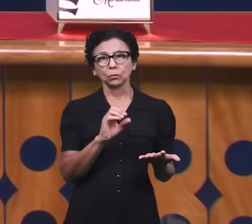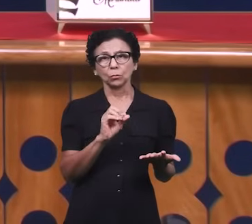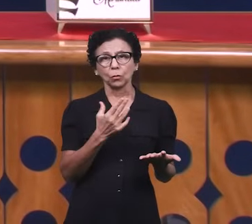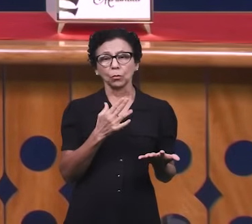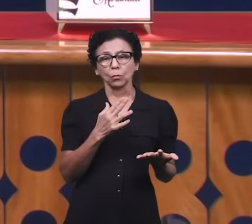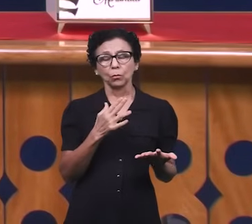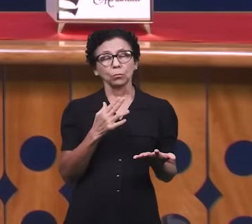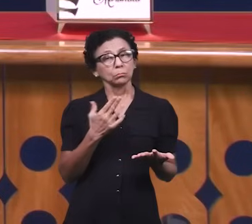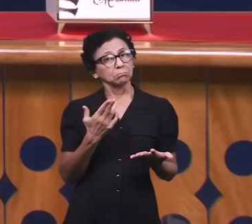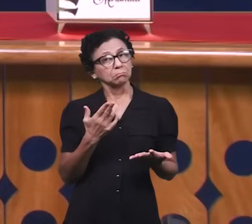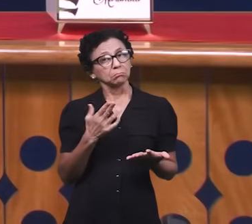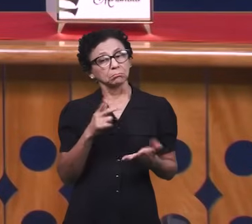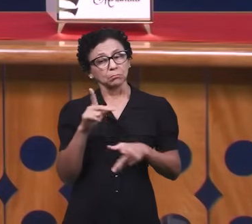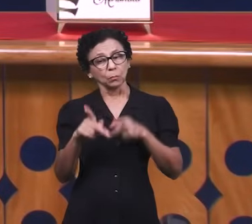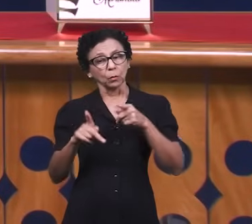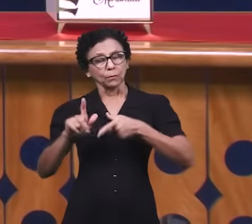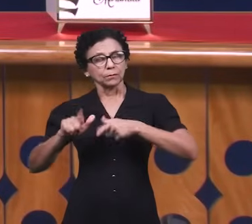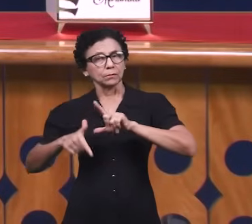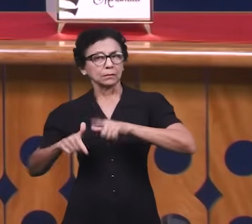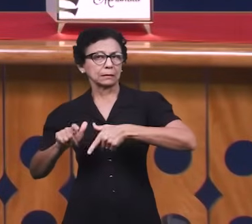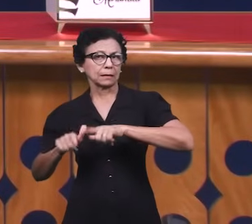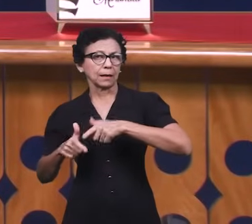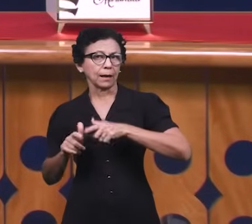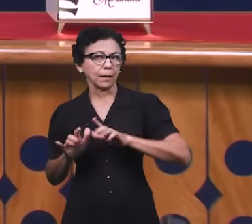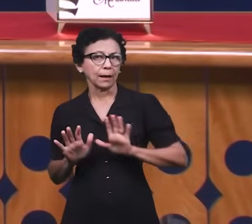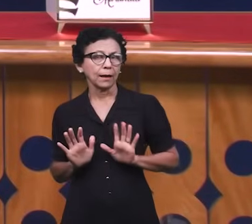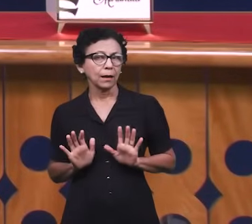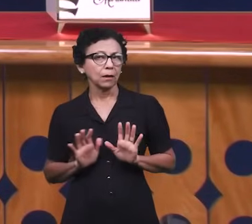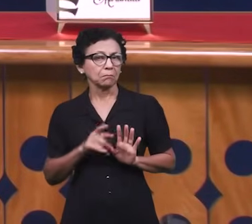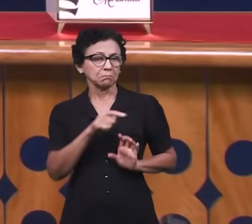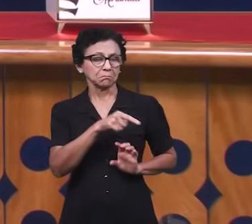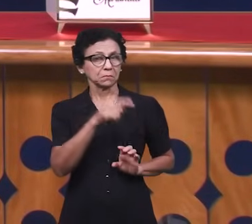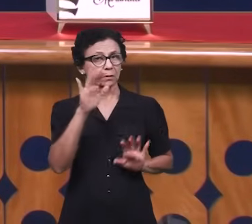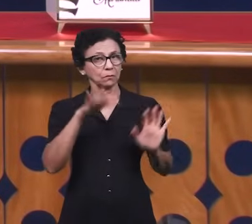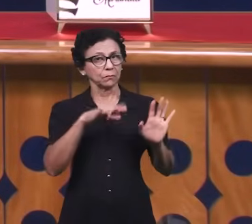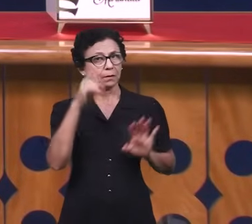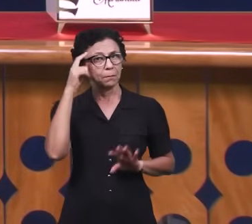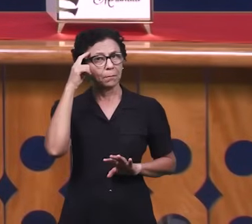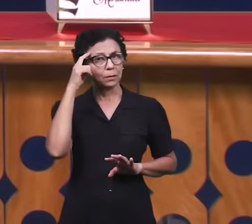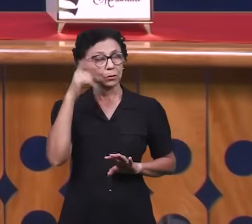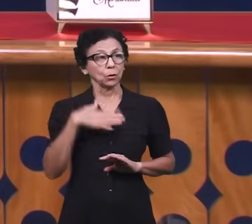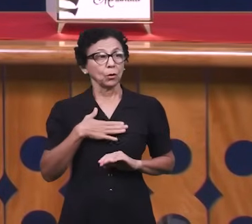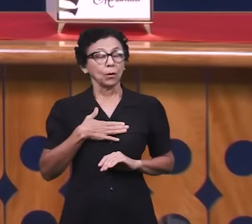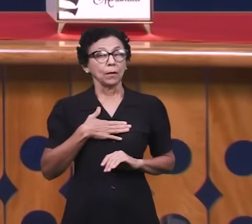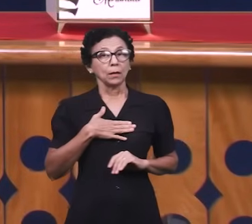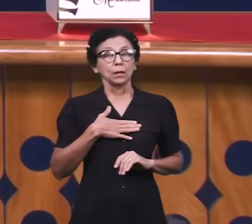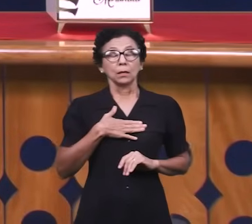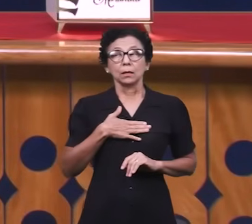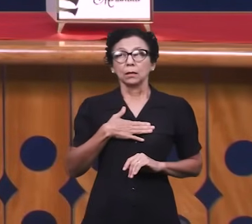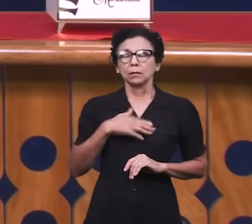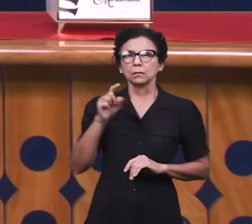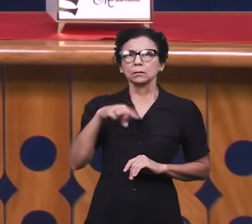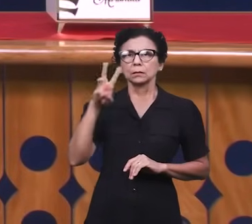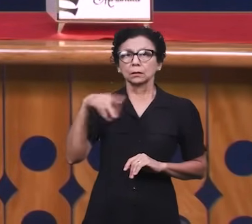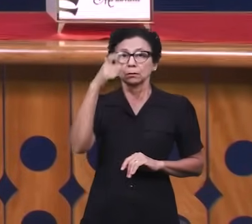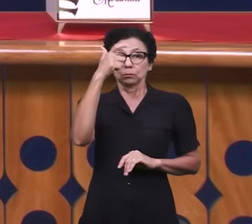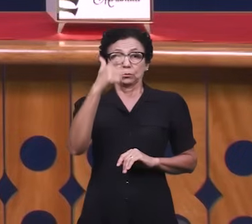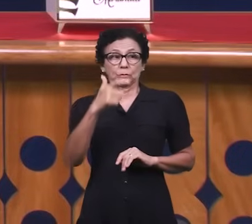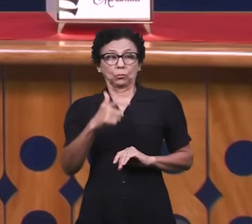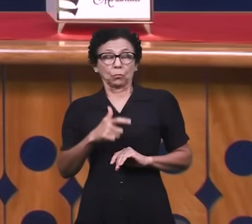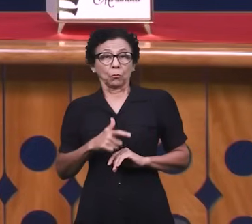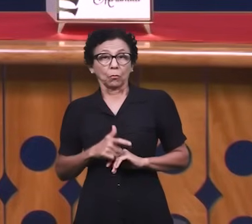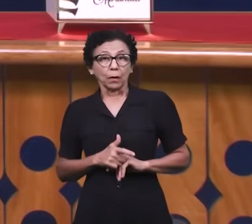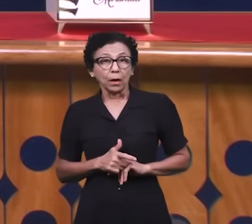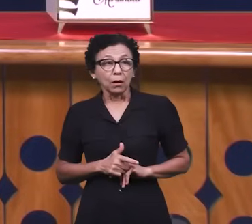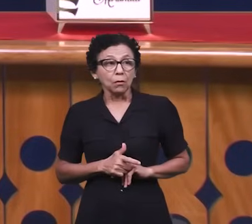Israel. Ele deve ter pensado: quem sou eu, um estranho ao